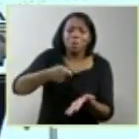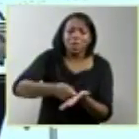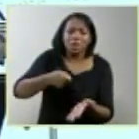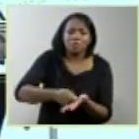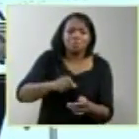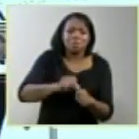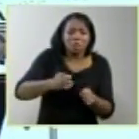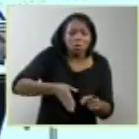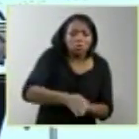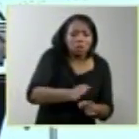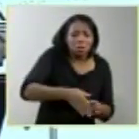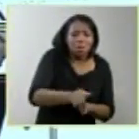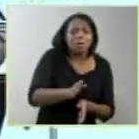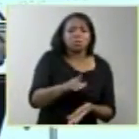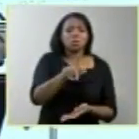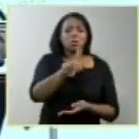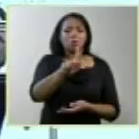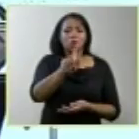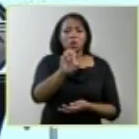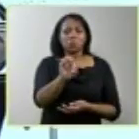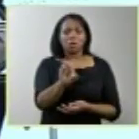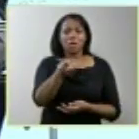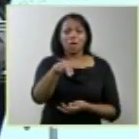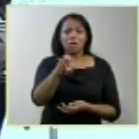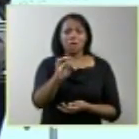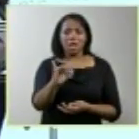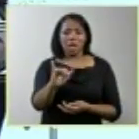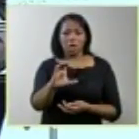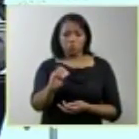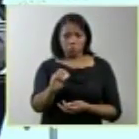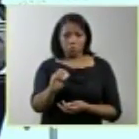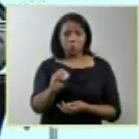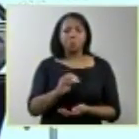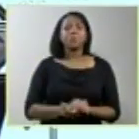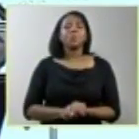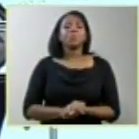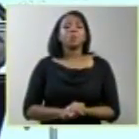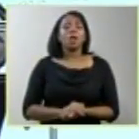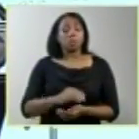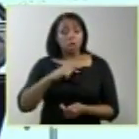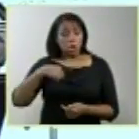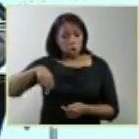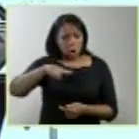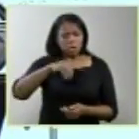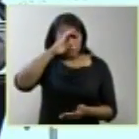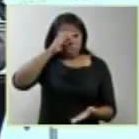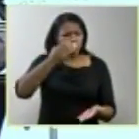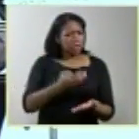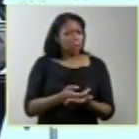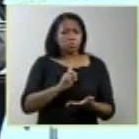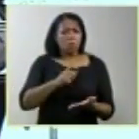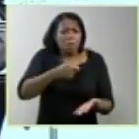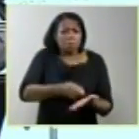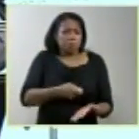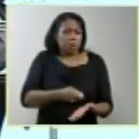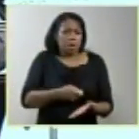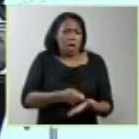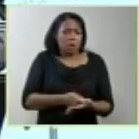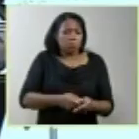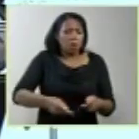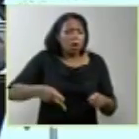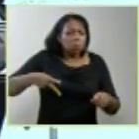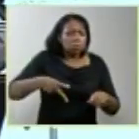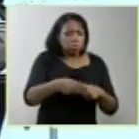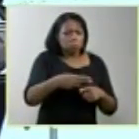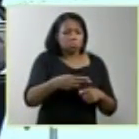aconselhamento genético. Assim como nós, da Sociedade Brasileira de Genética Médica, acreditamos que ninguém possa ser obrigado a interromper uma